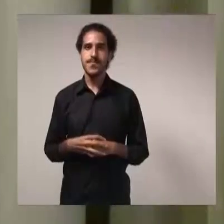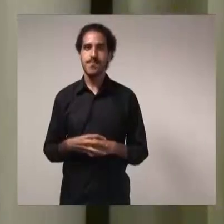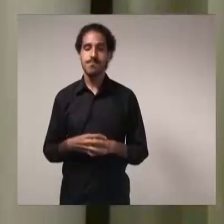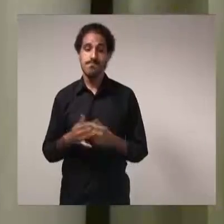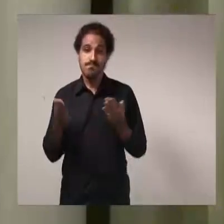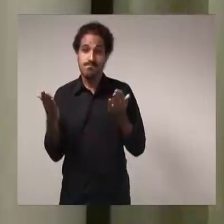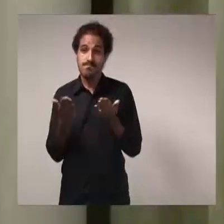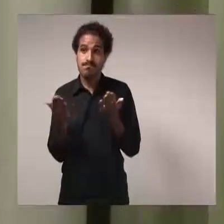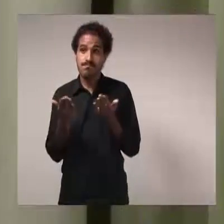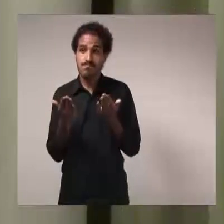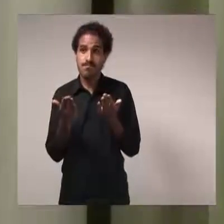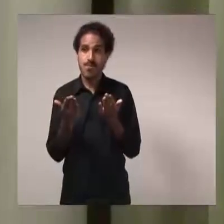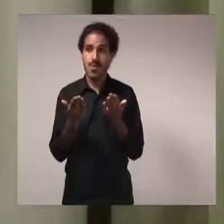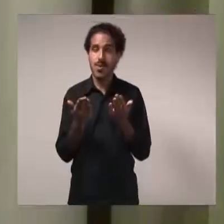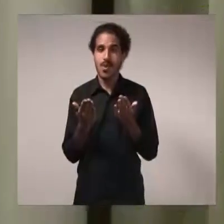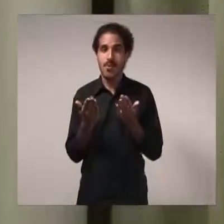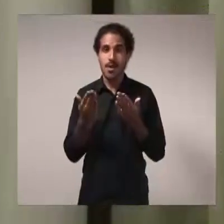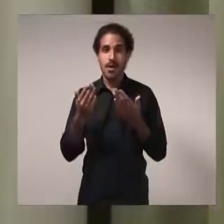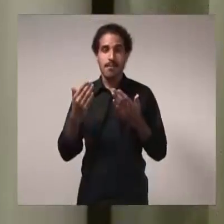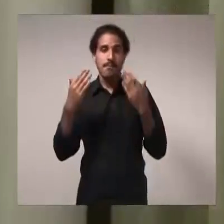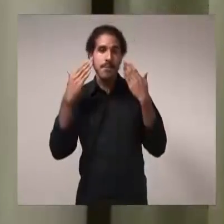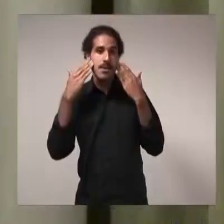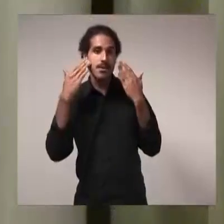E agora, para apresentar o case